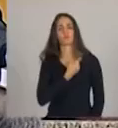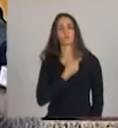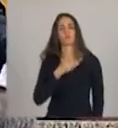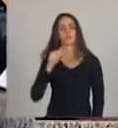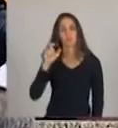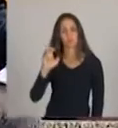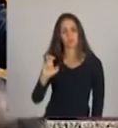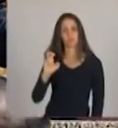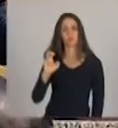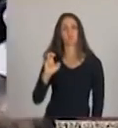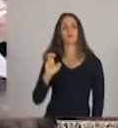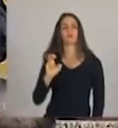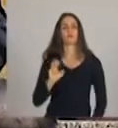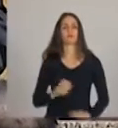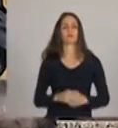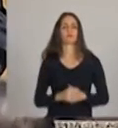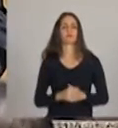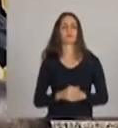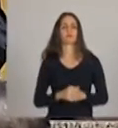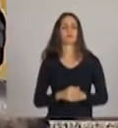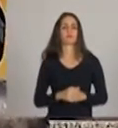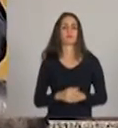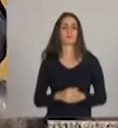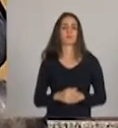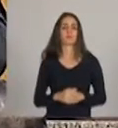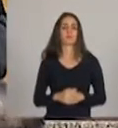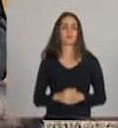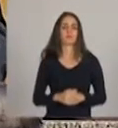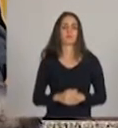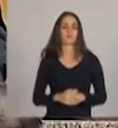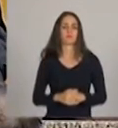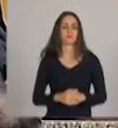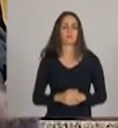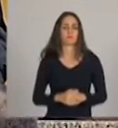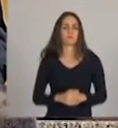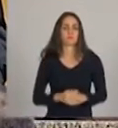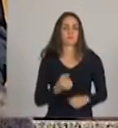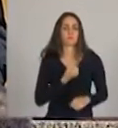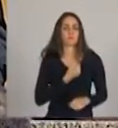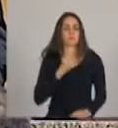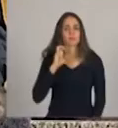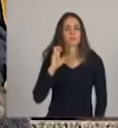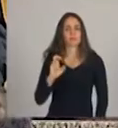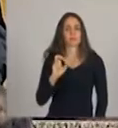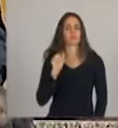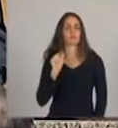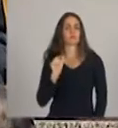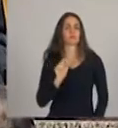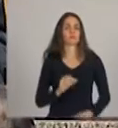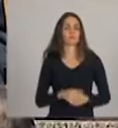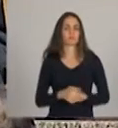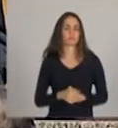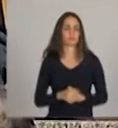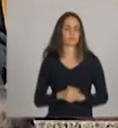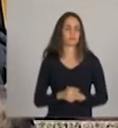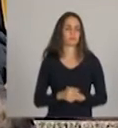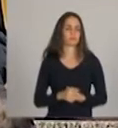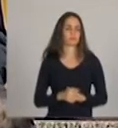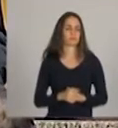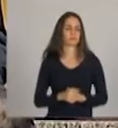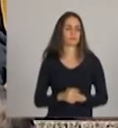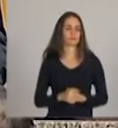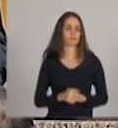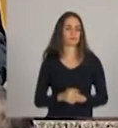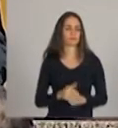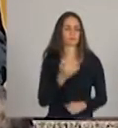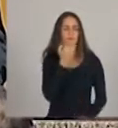ao item 5. E o item 5... Eu estou voltando com o